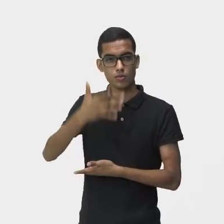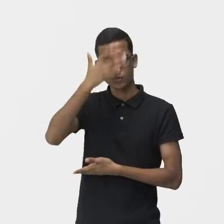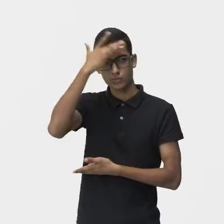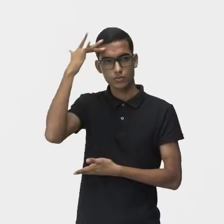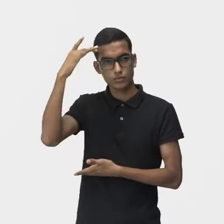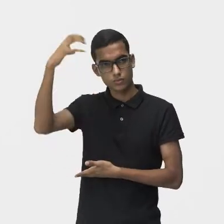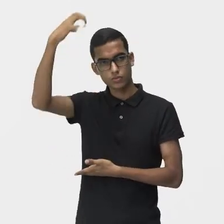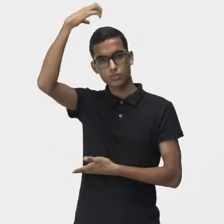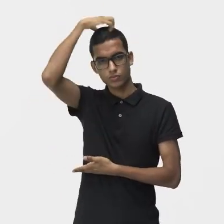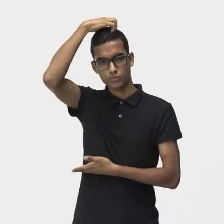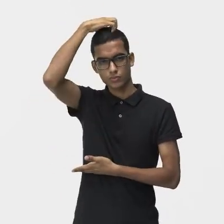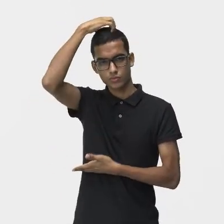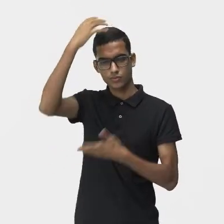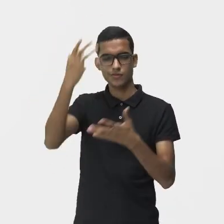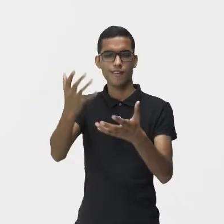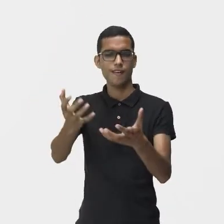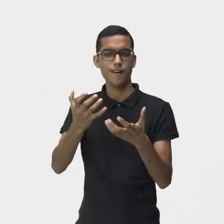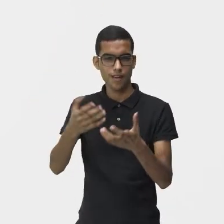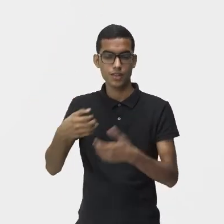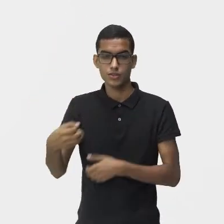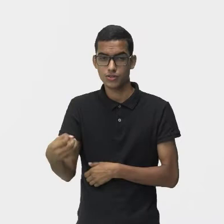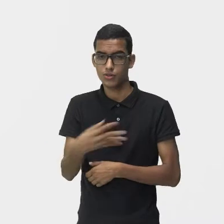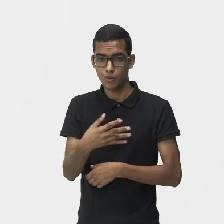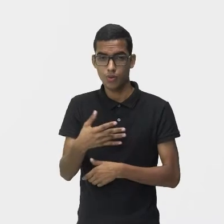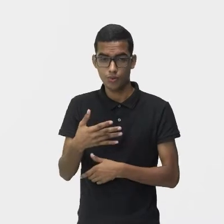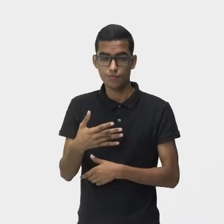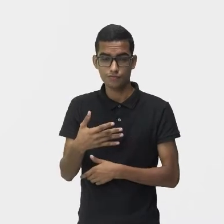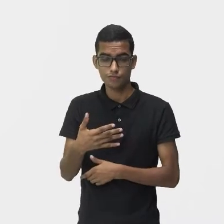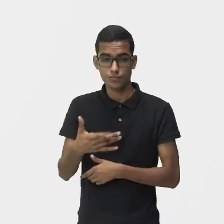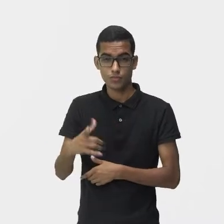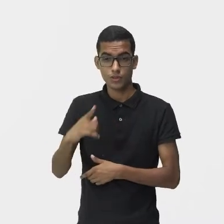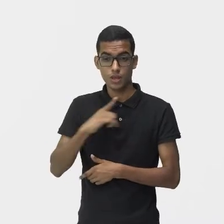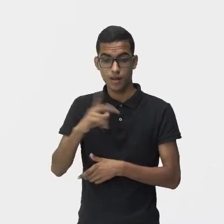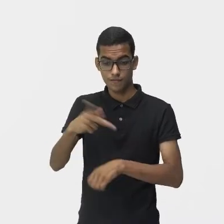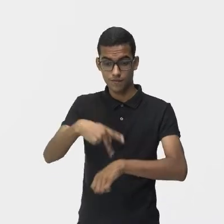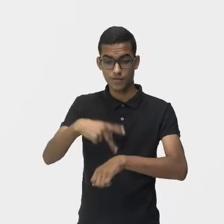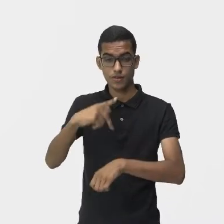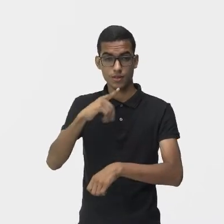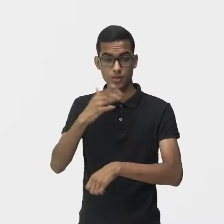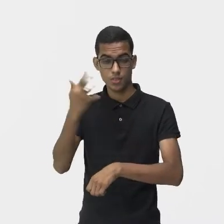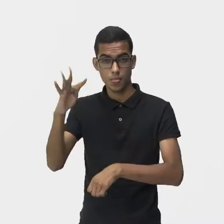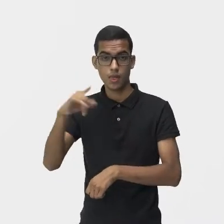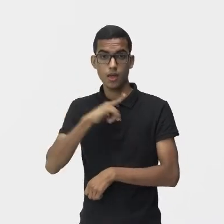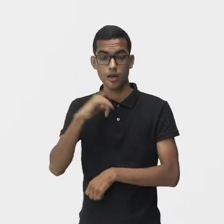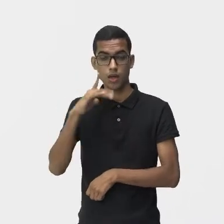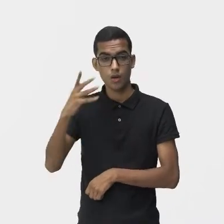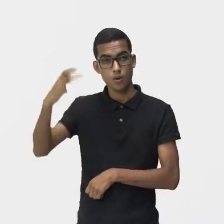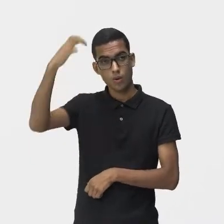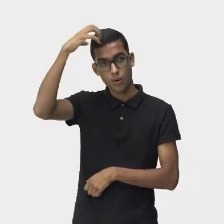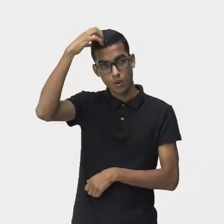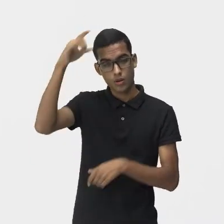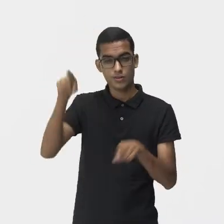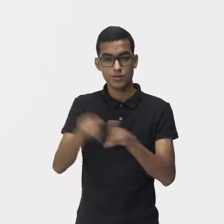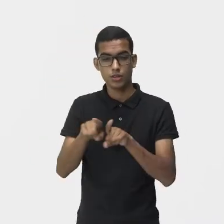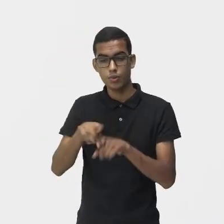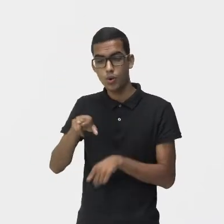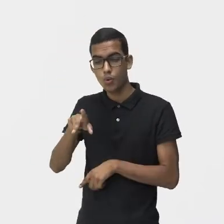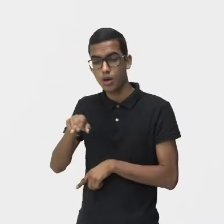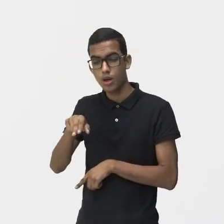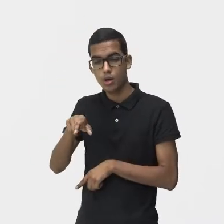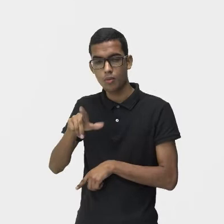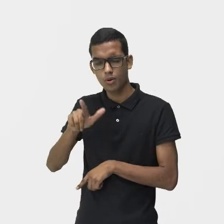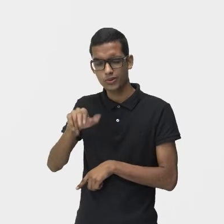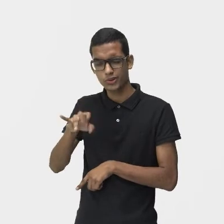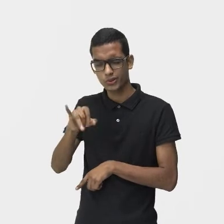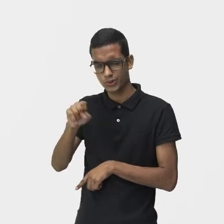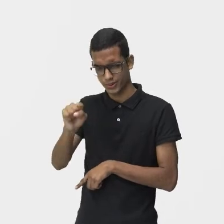monarquistas que querem trazer de volta a coroa francesa, querem trazer o irmão de Luís XVI para assumir o controle da França